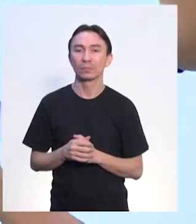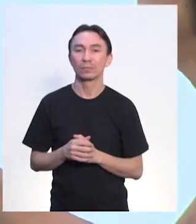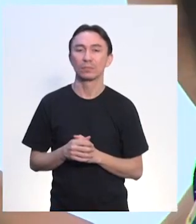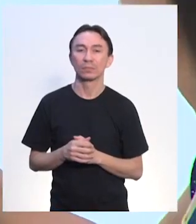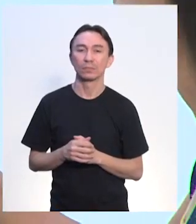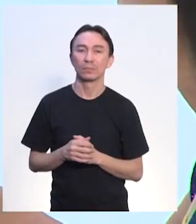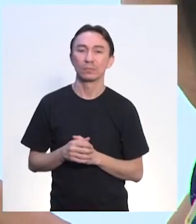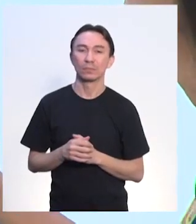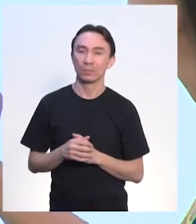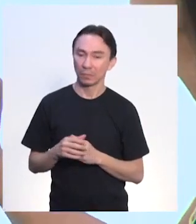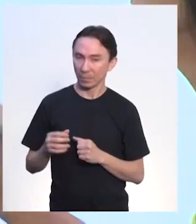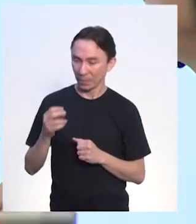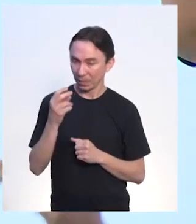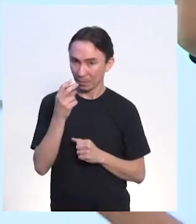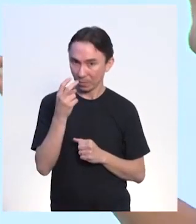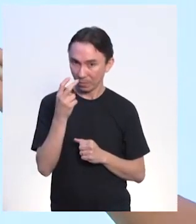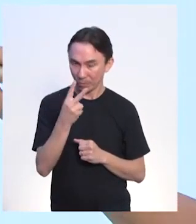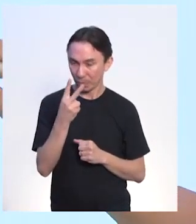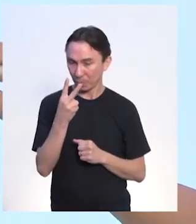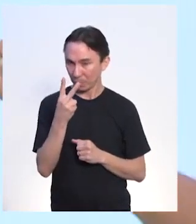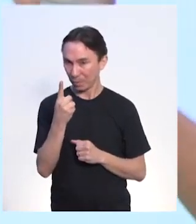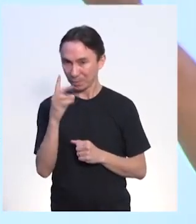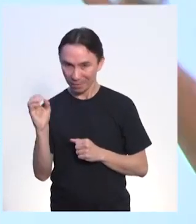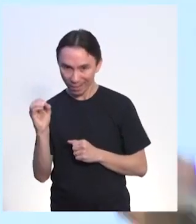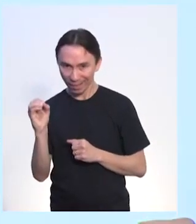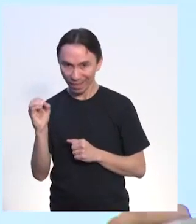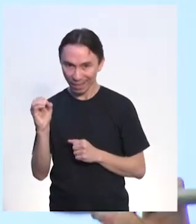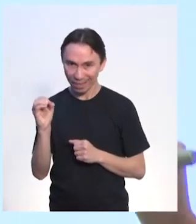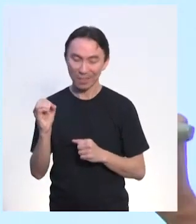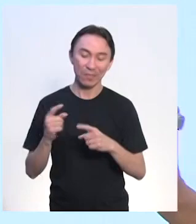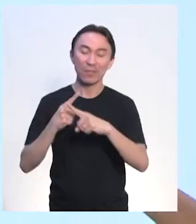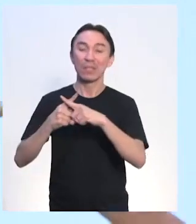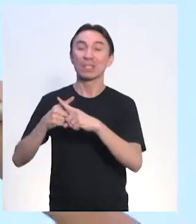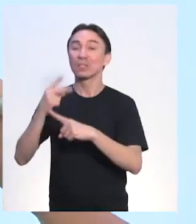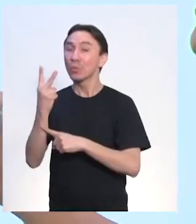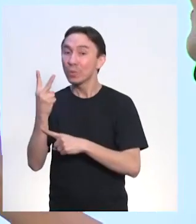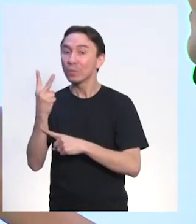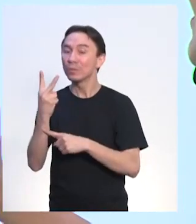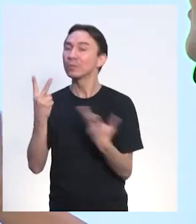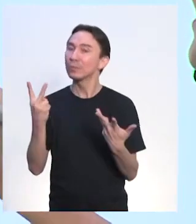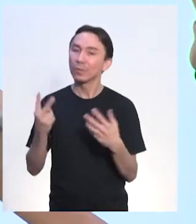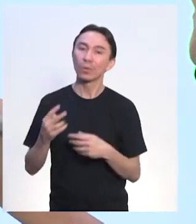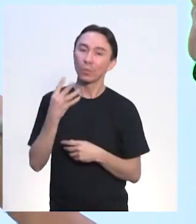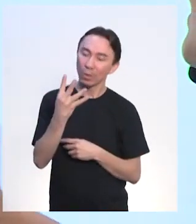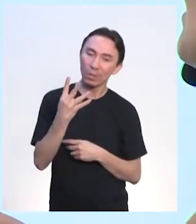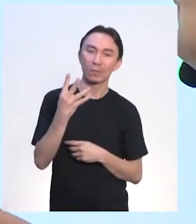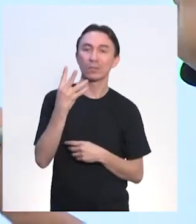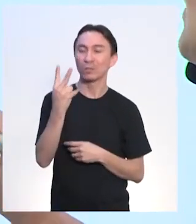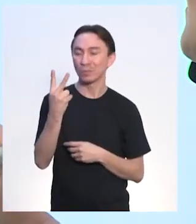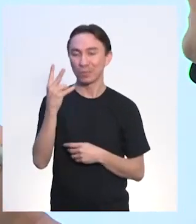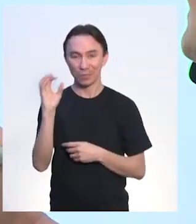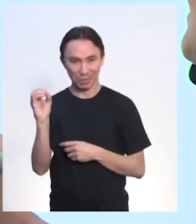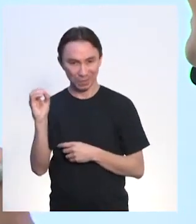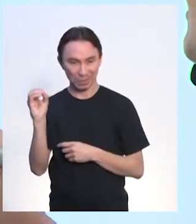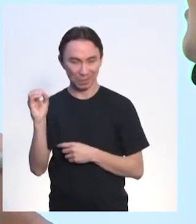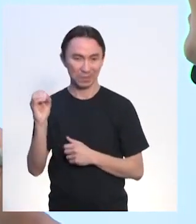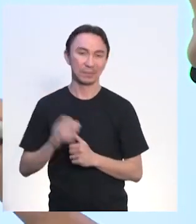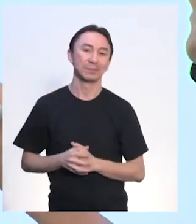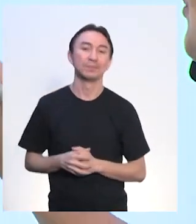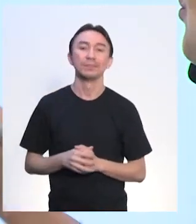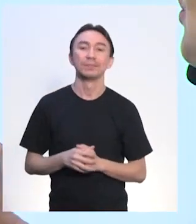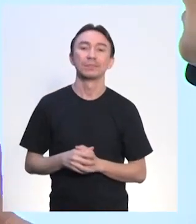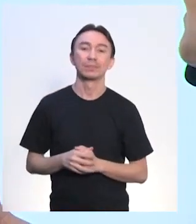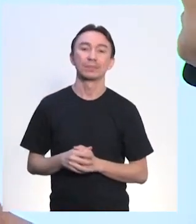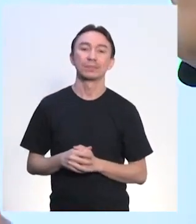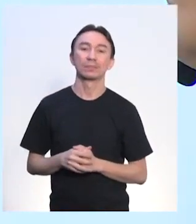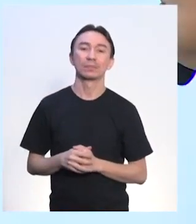20. Mais 1, 21. 210 vezes 2. Vamos lá. 2 vezes 0,